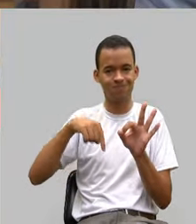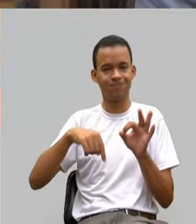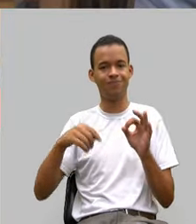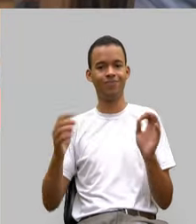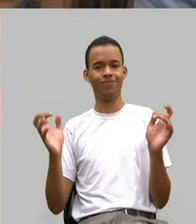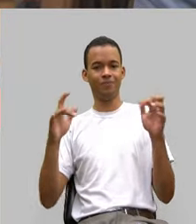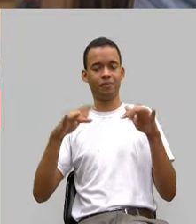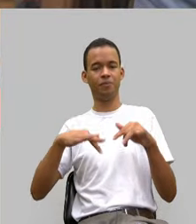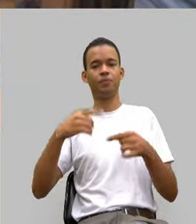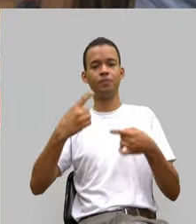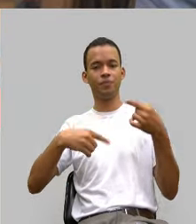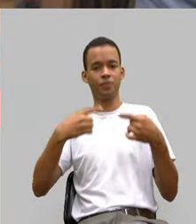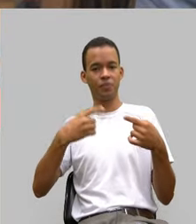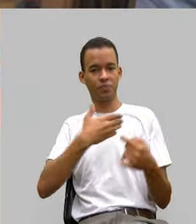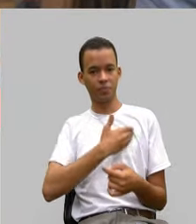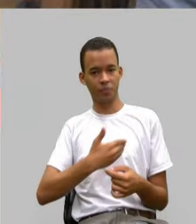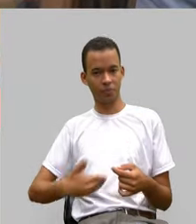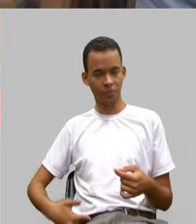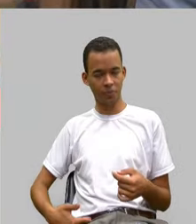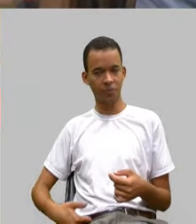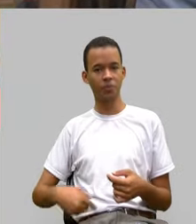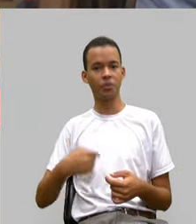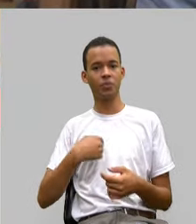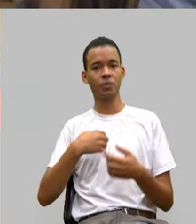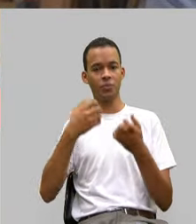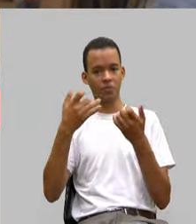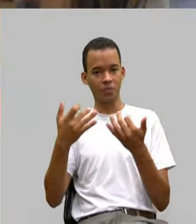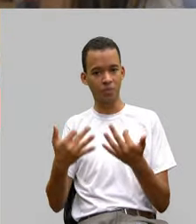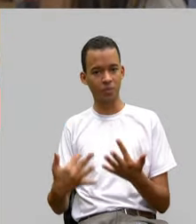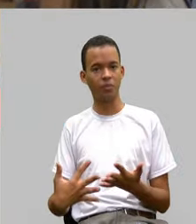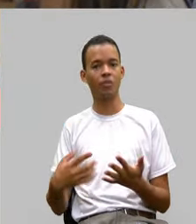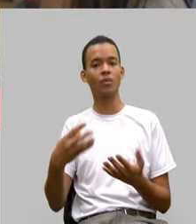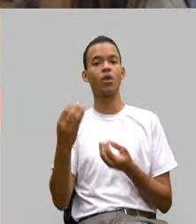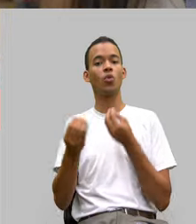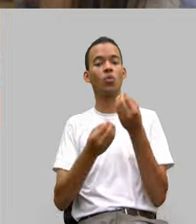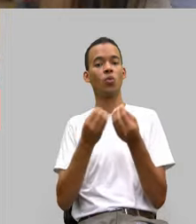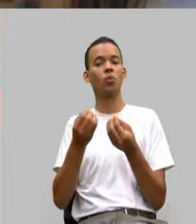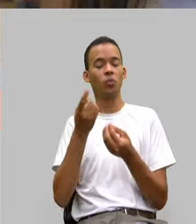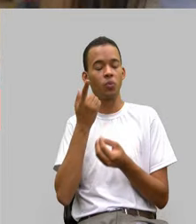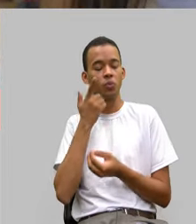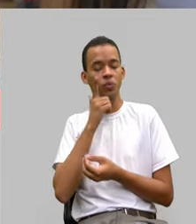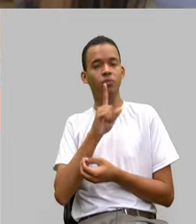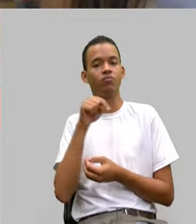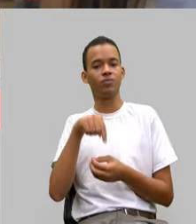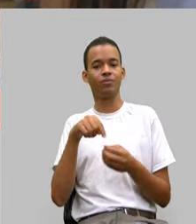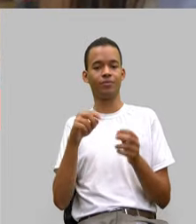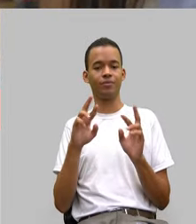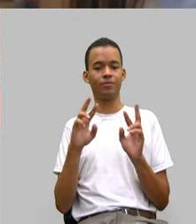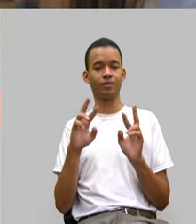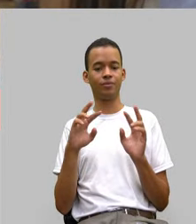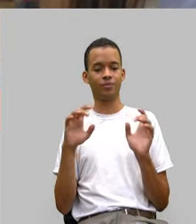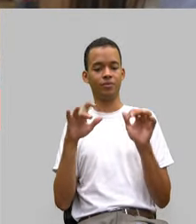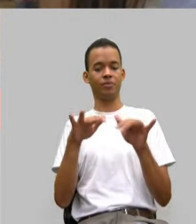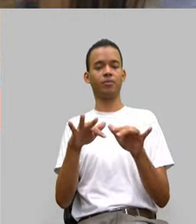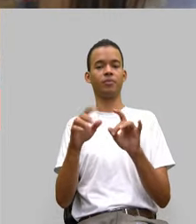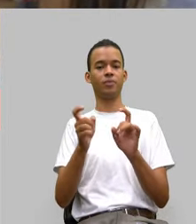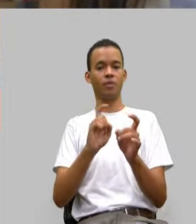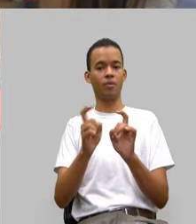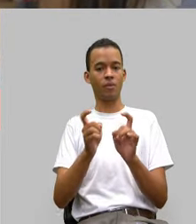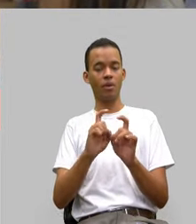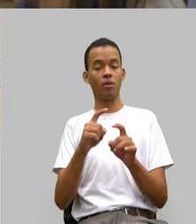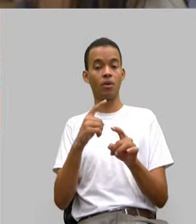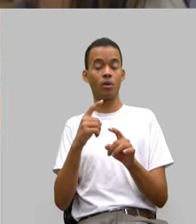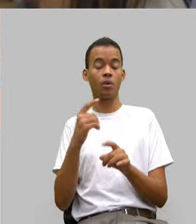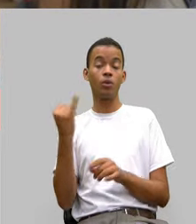debate público eu quis contar nessa abertura como é que nós chegamos aqui pra gente compreender como é importante ocupar o